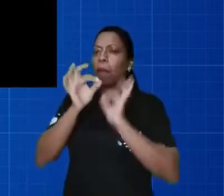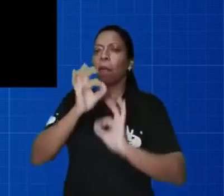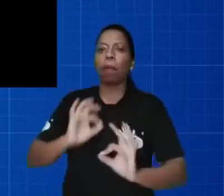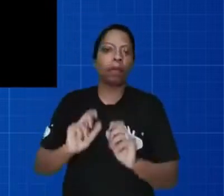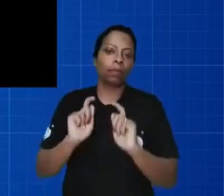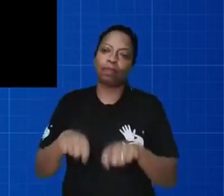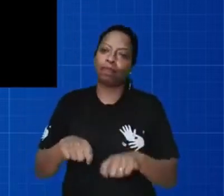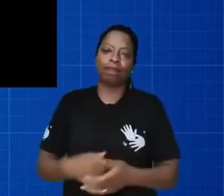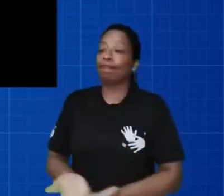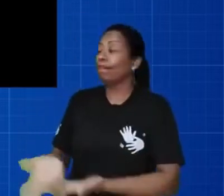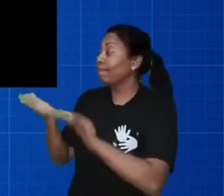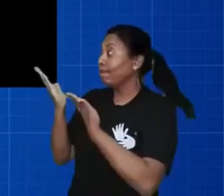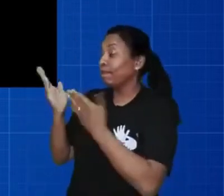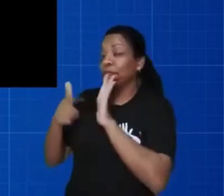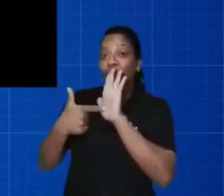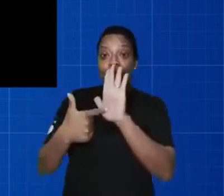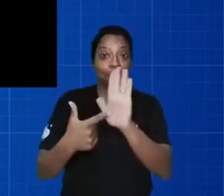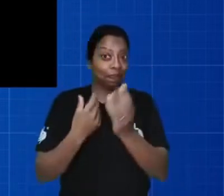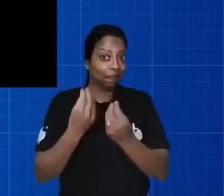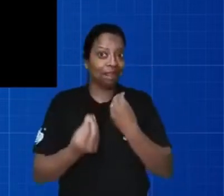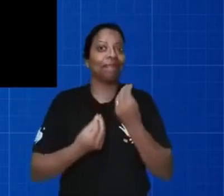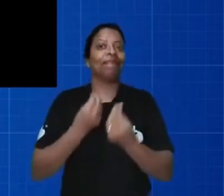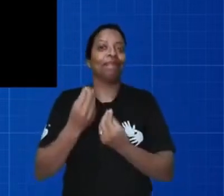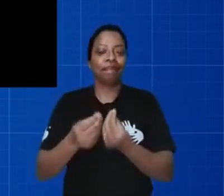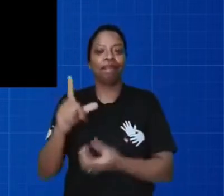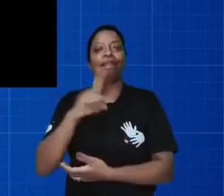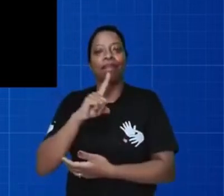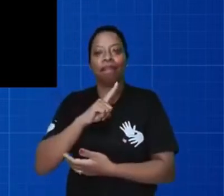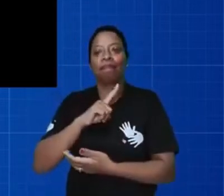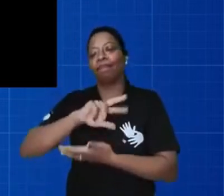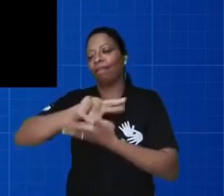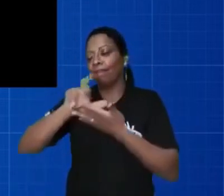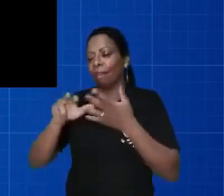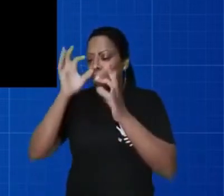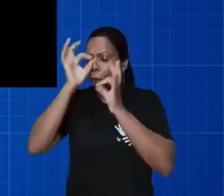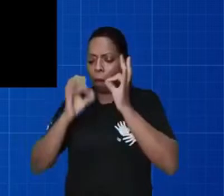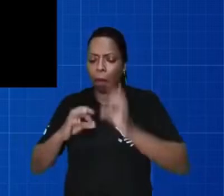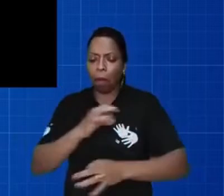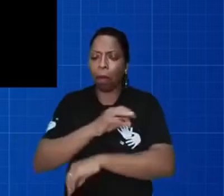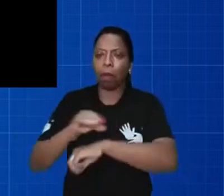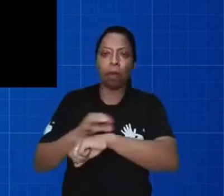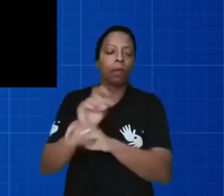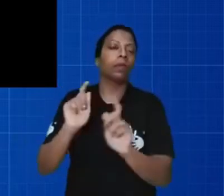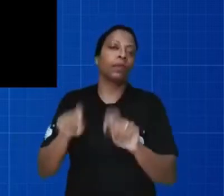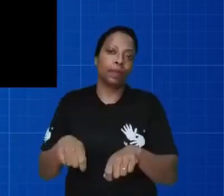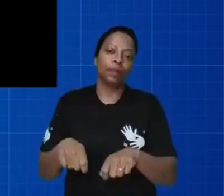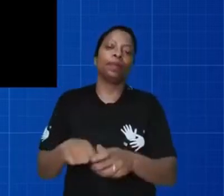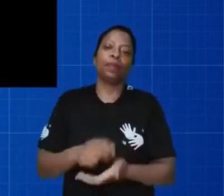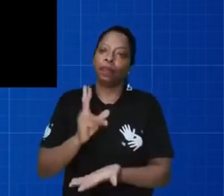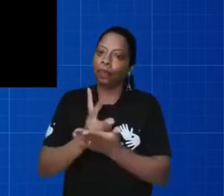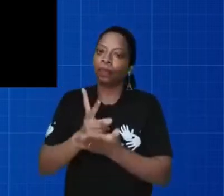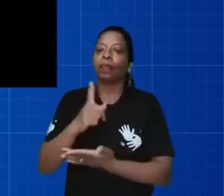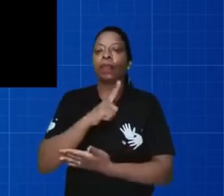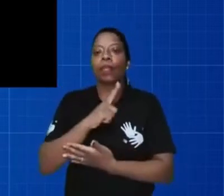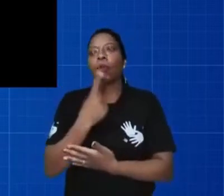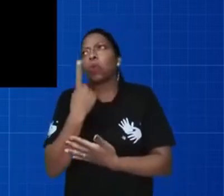forma lesões, né? A gente vai ter a presença de lesões, pode ser uma, pode ser duas, pode ser mais de 100,